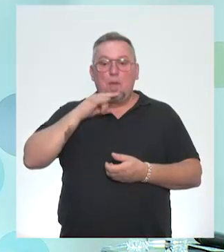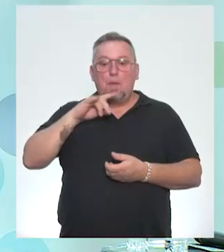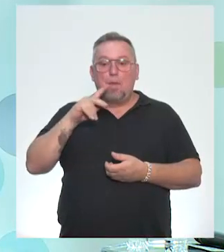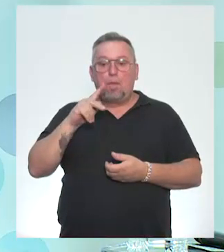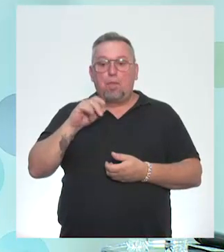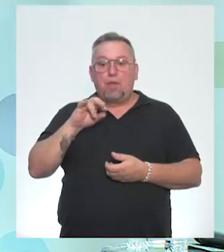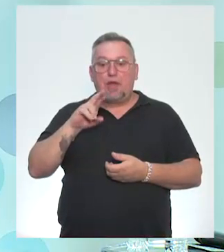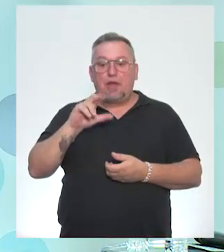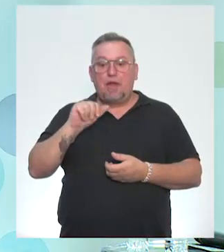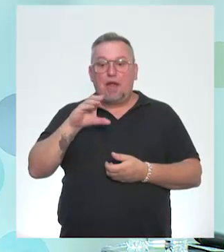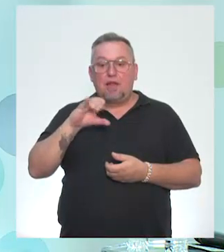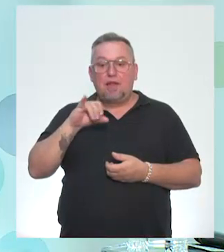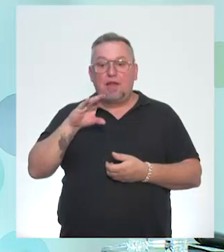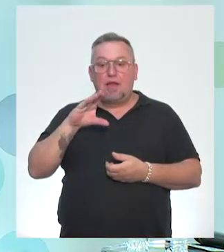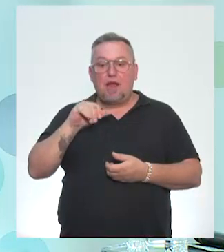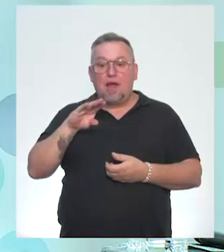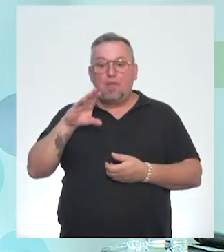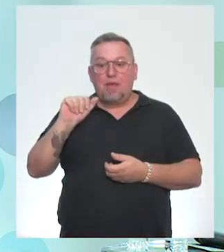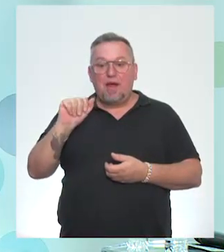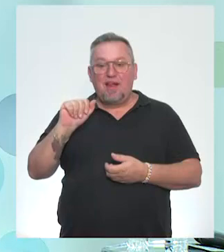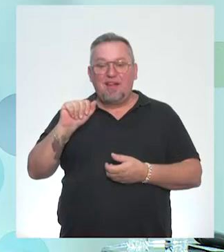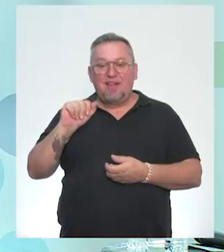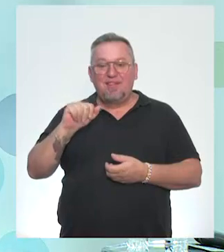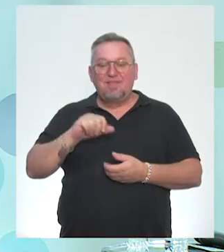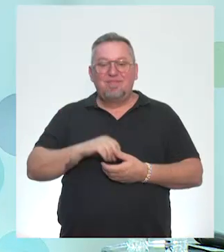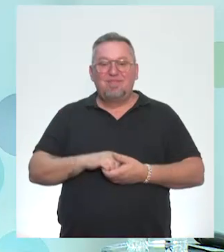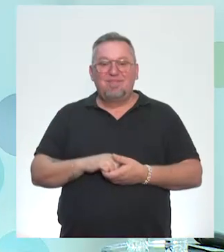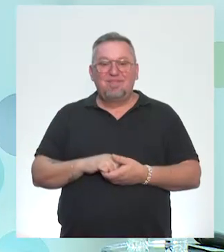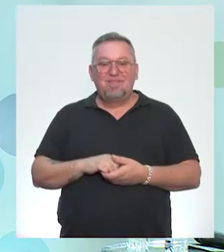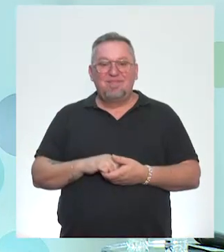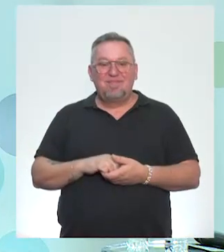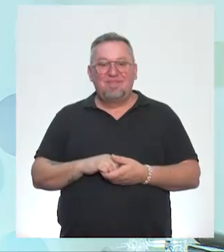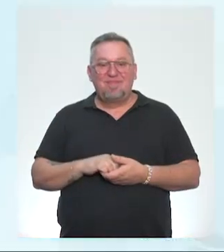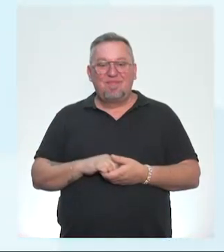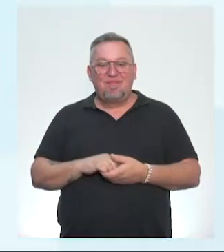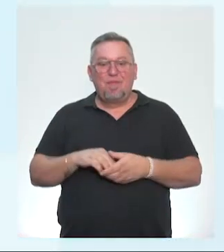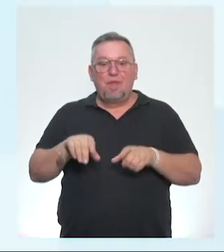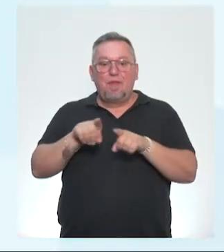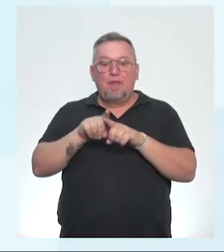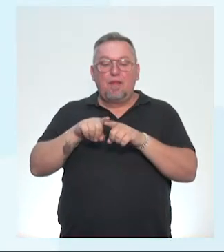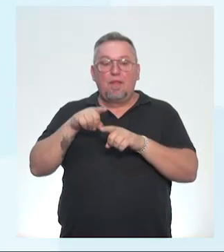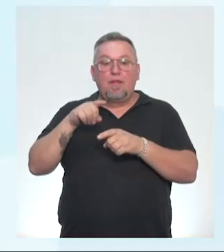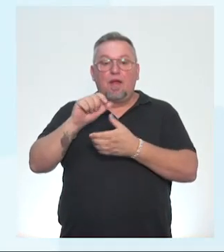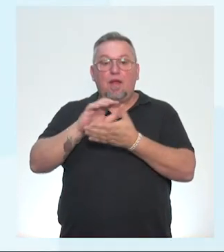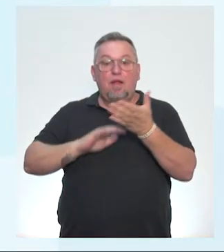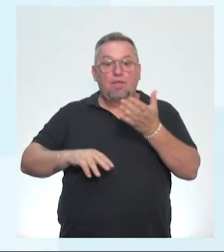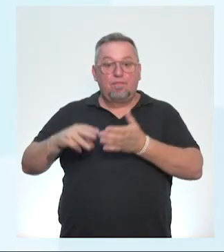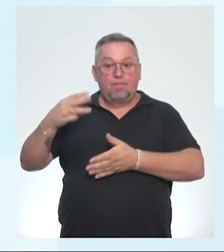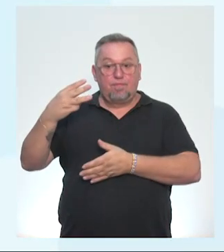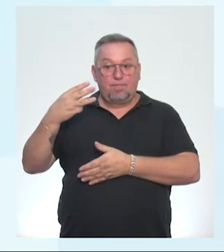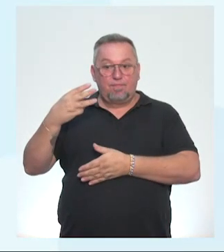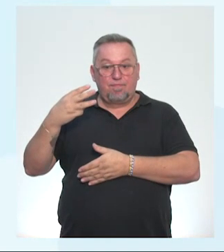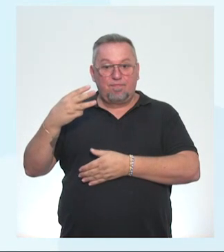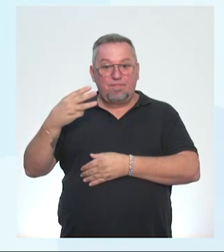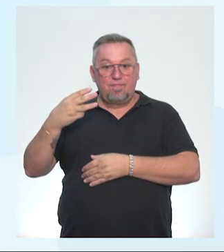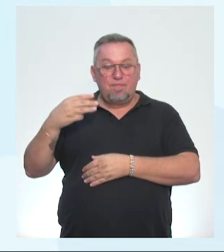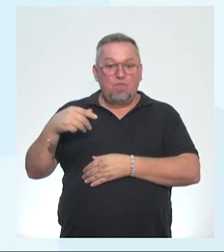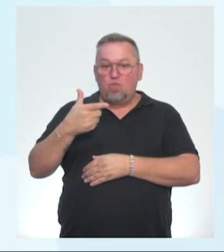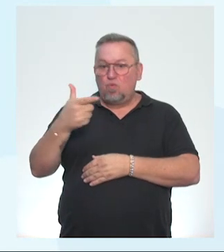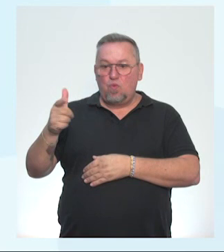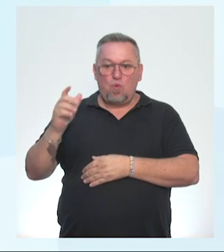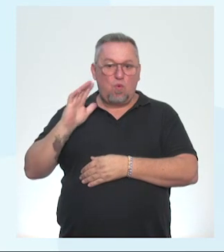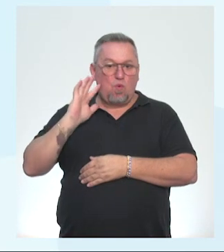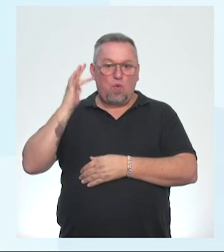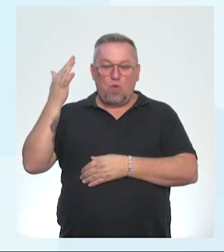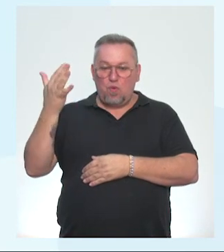uma vez na vida. Adorei aquele lugar. Eu gosto muito. Olha lá, atividade 3. E aí o que a gente vai fazer? Não tem mais o que resolver, porque